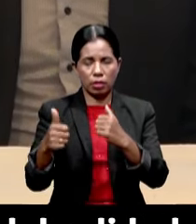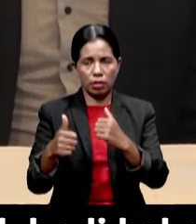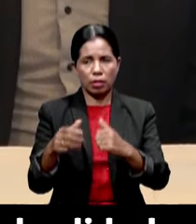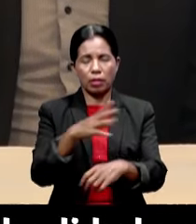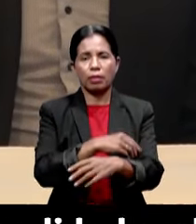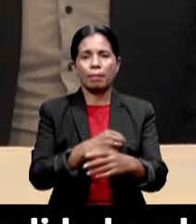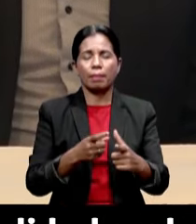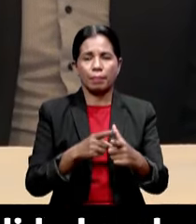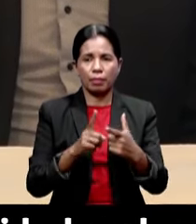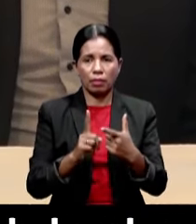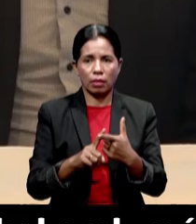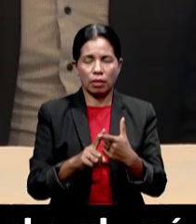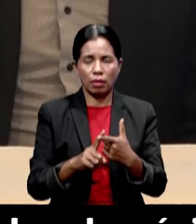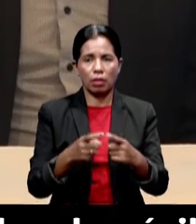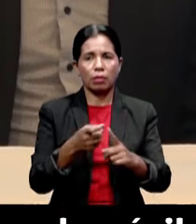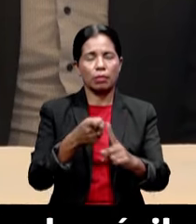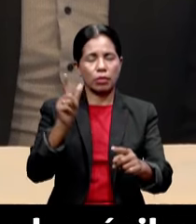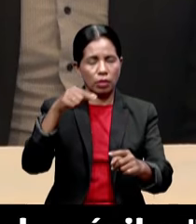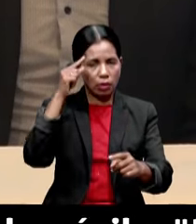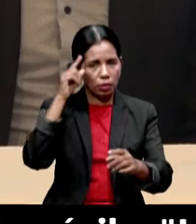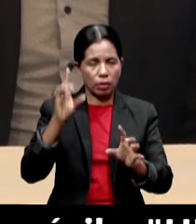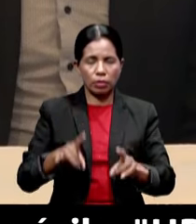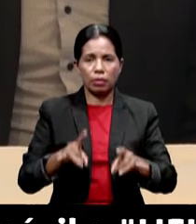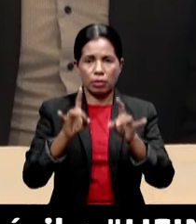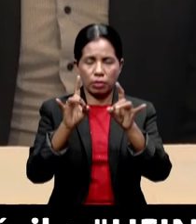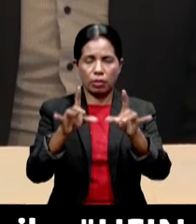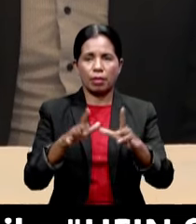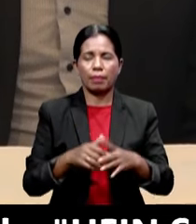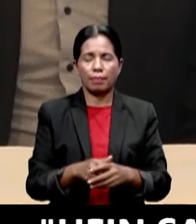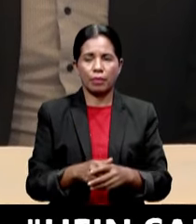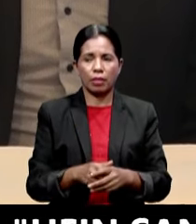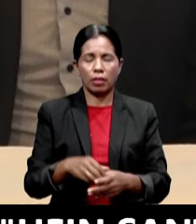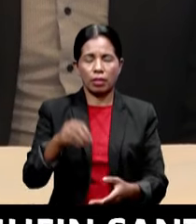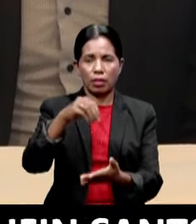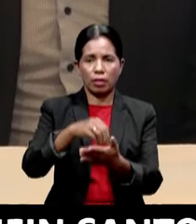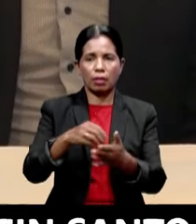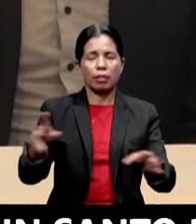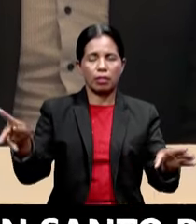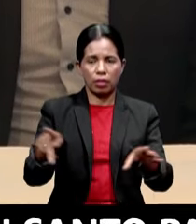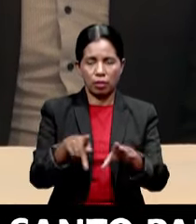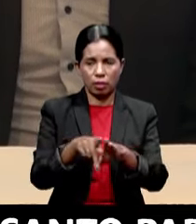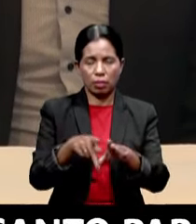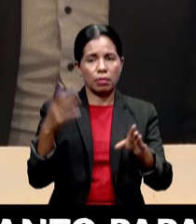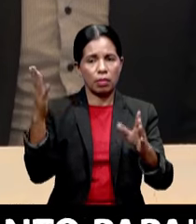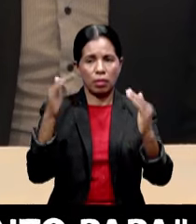Comércio, o Governo Australiano. Marcamos presença e reunião,